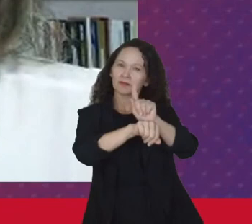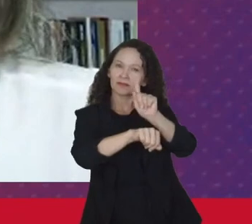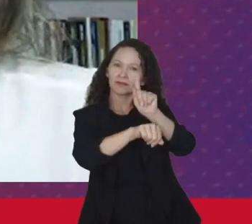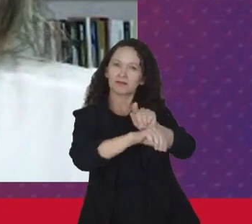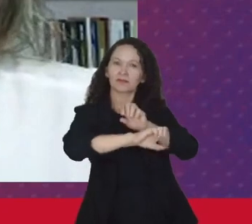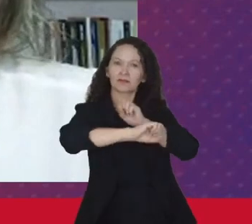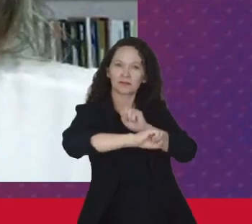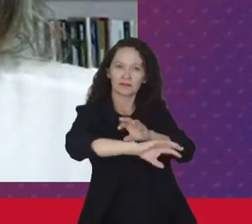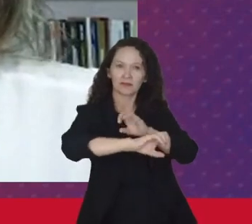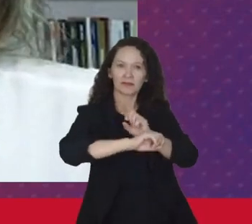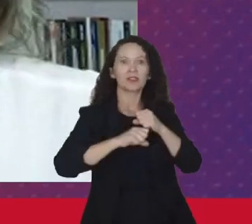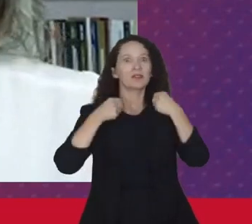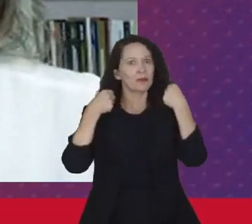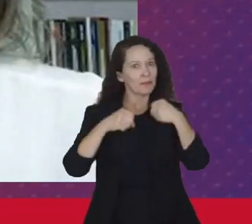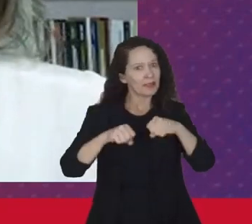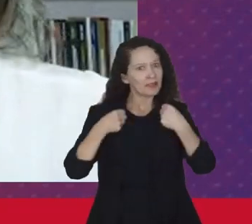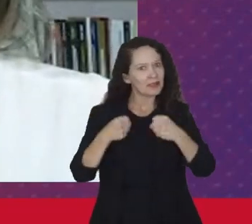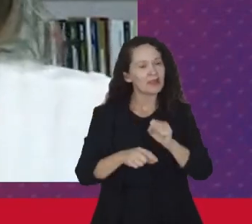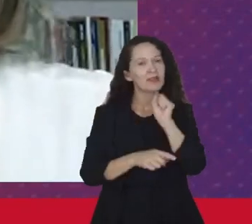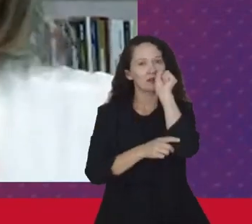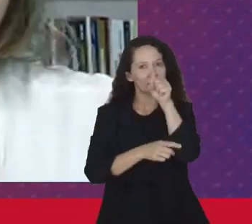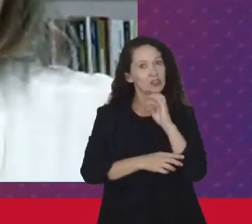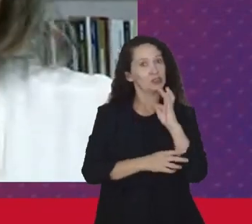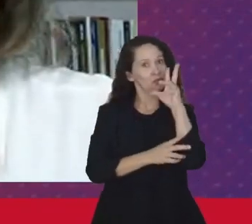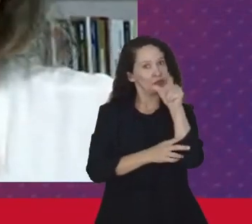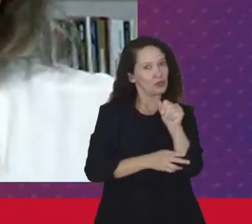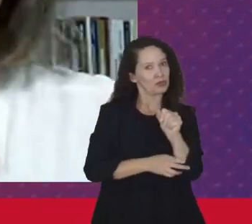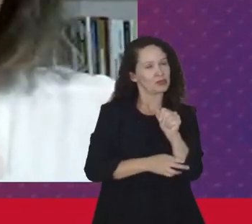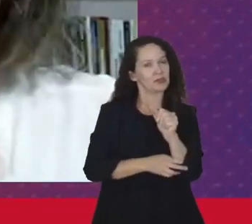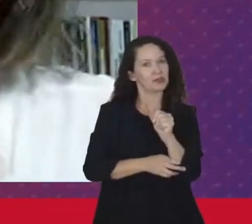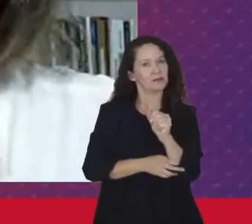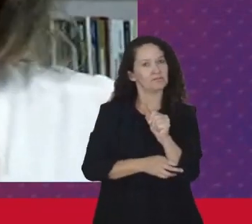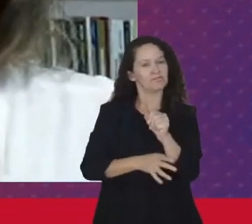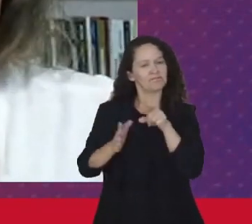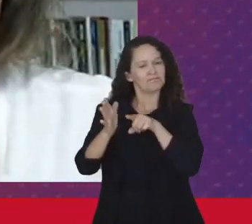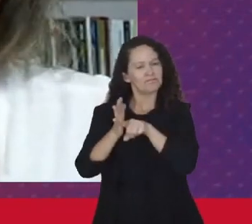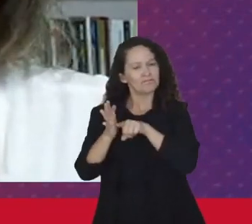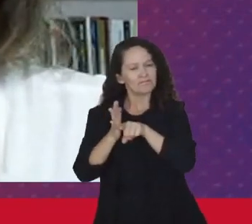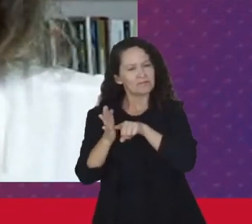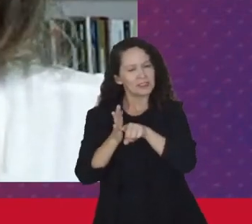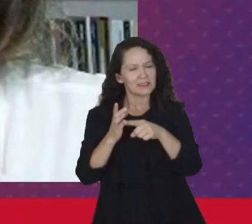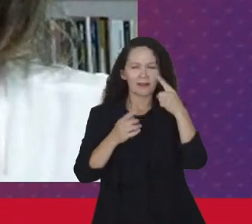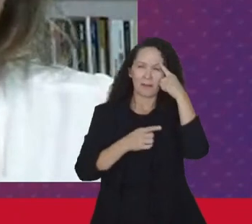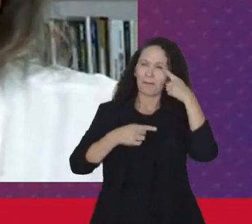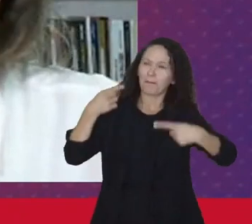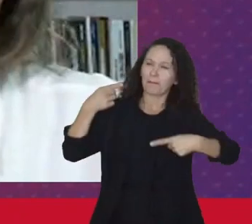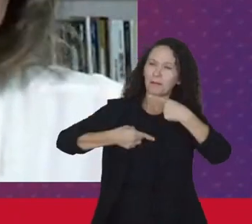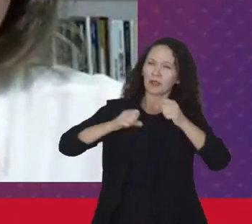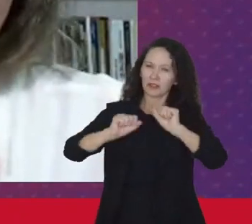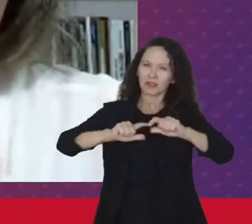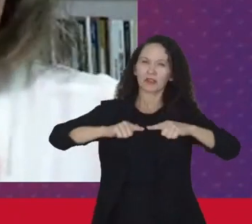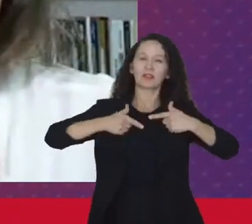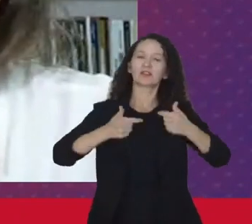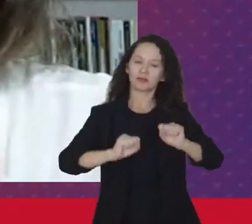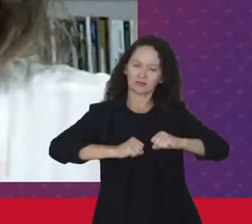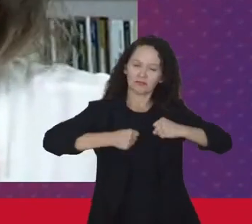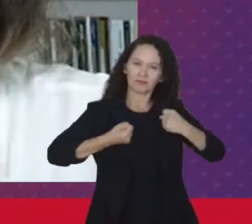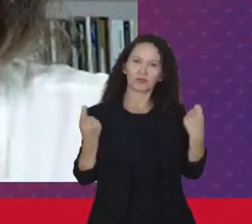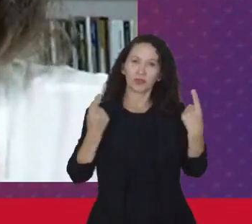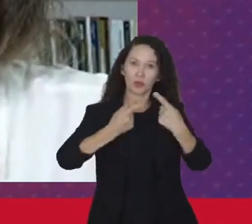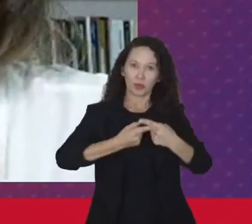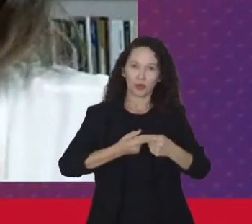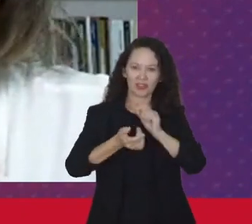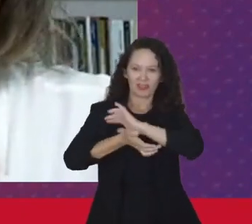da educação deverão se embasar para pensar políticas, ações de enfrentamento